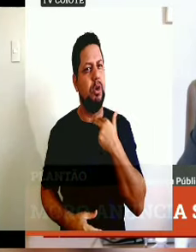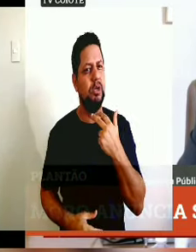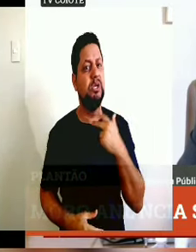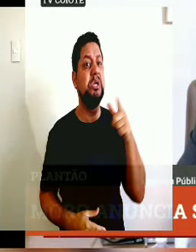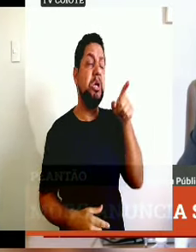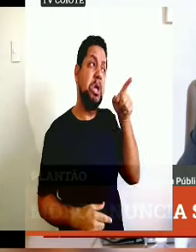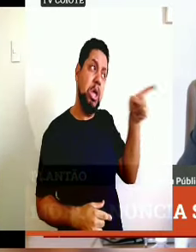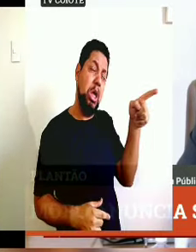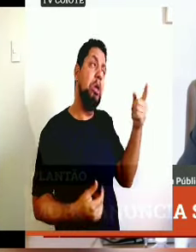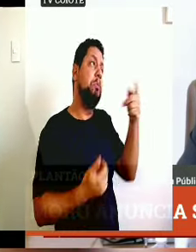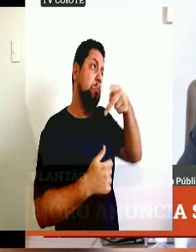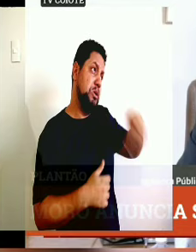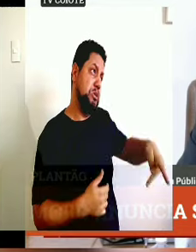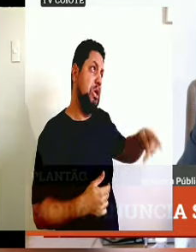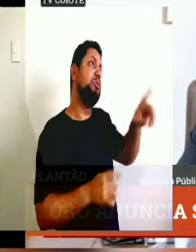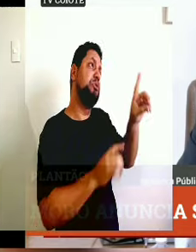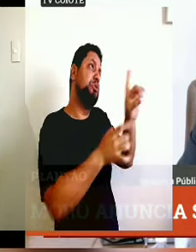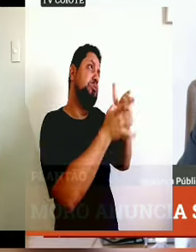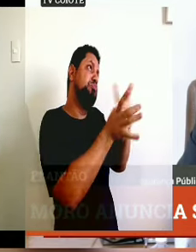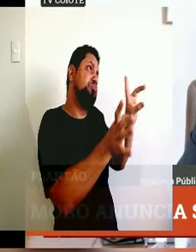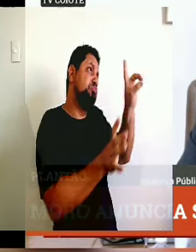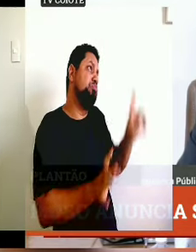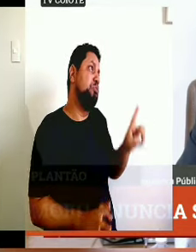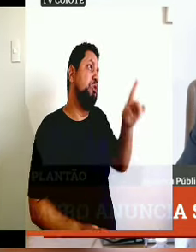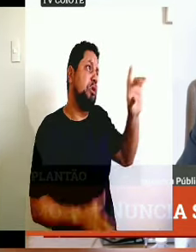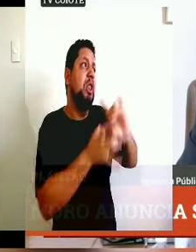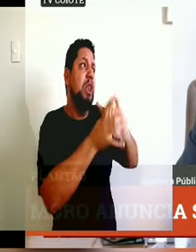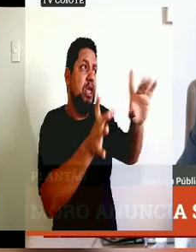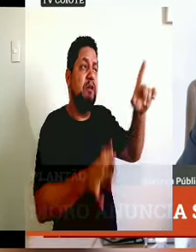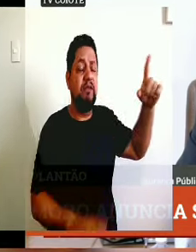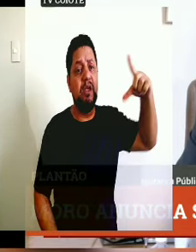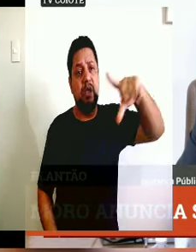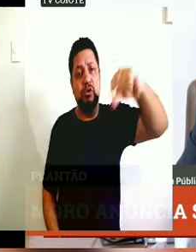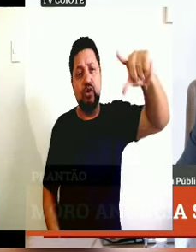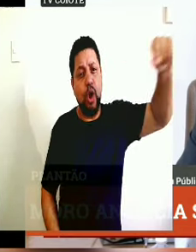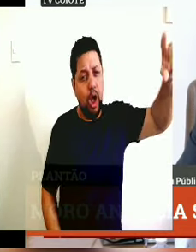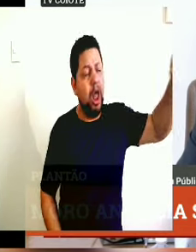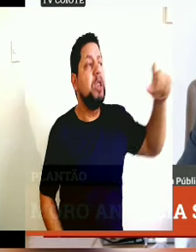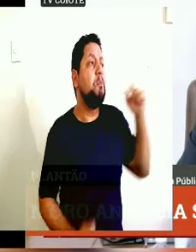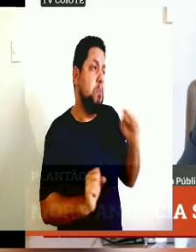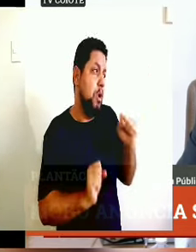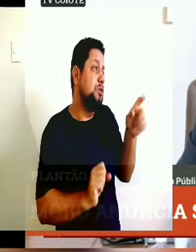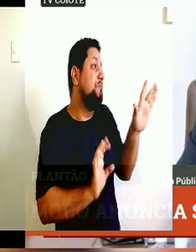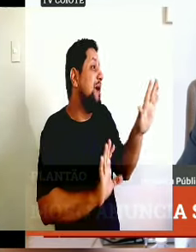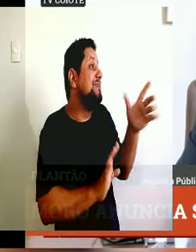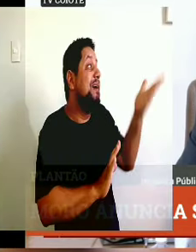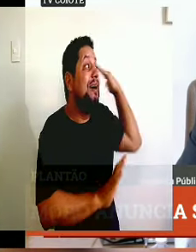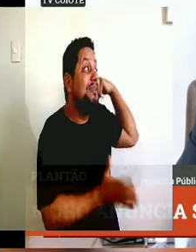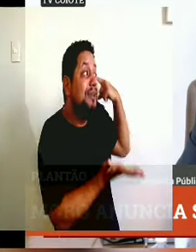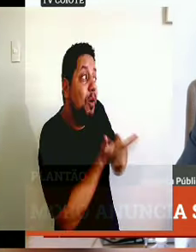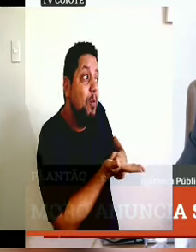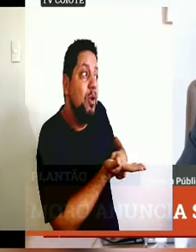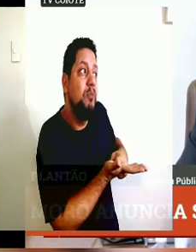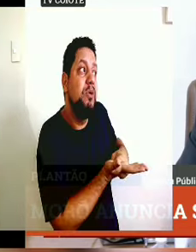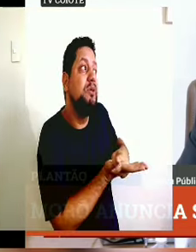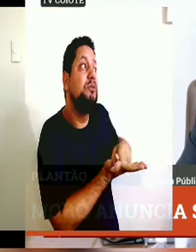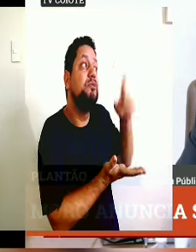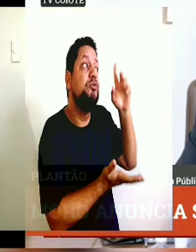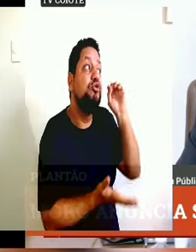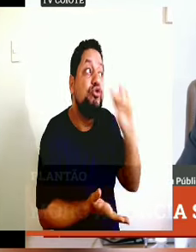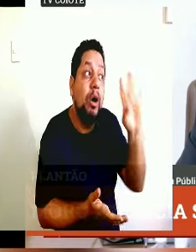essa competência, ele indica o diretor-geral, mas ele assumiu um compromisso comigo inicial de que seria uma